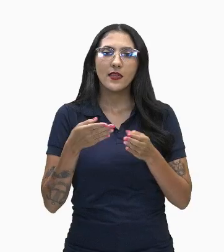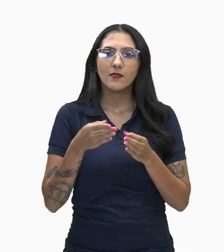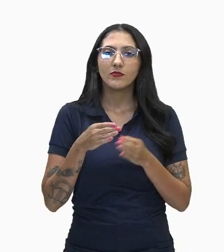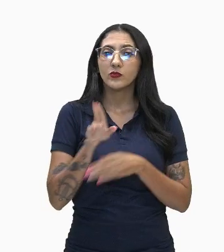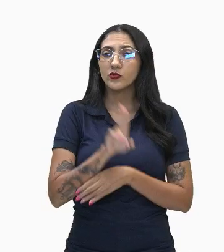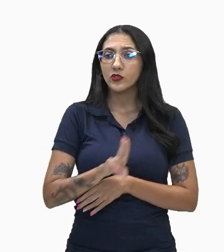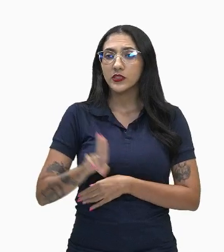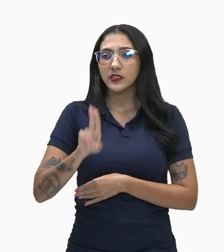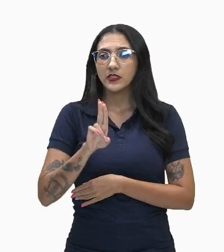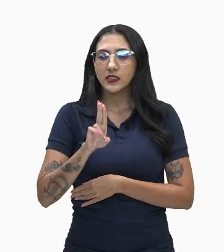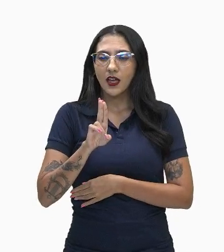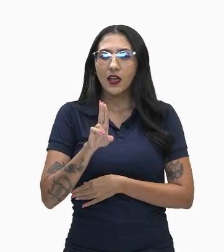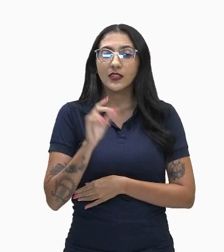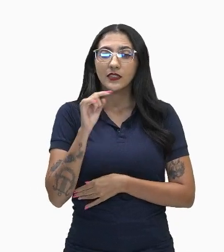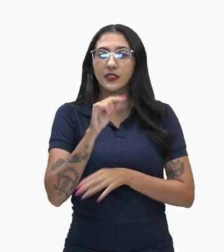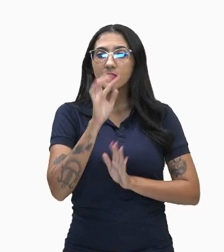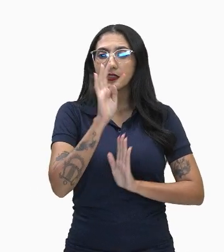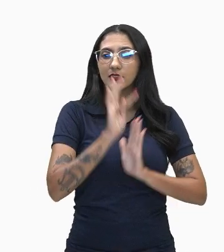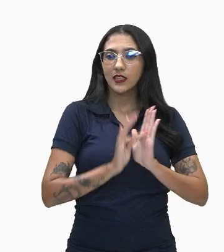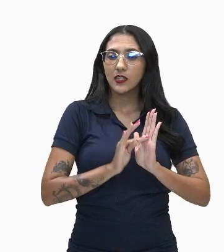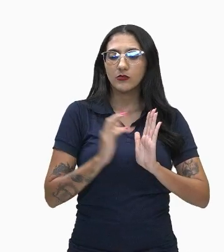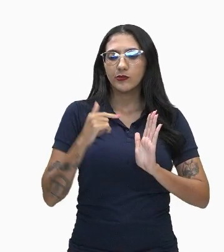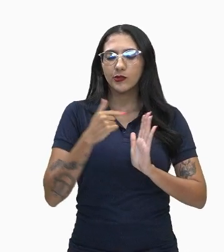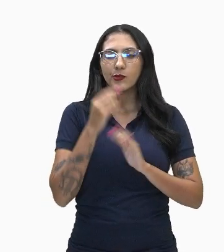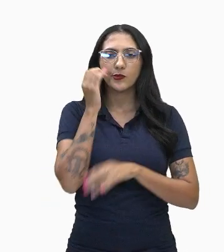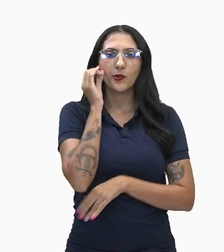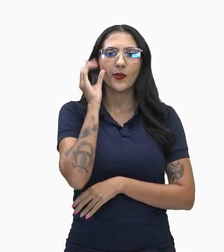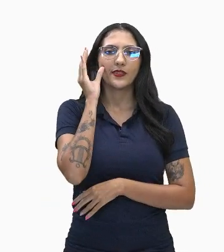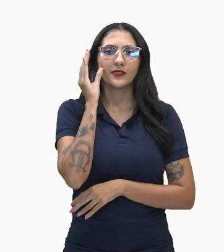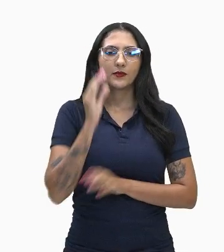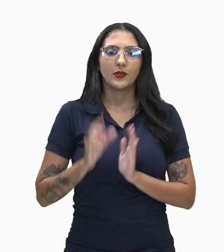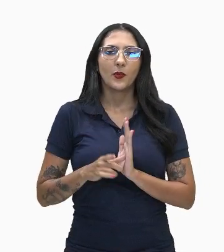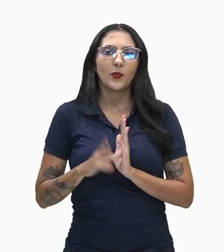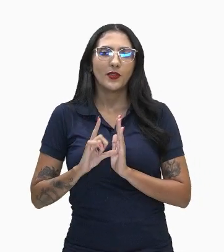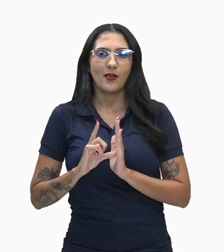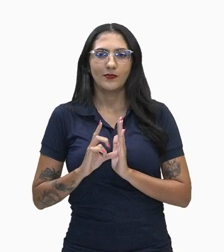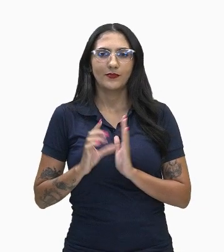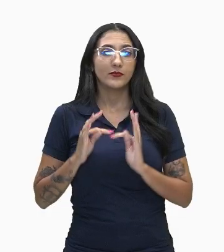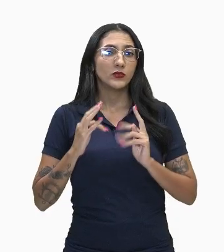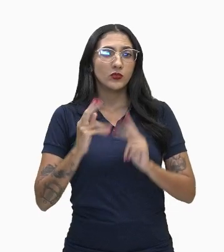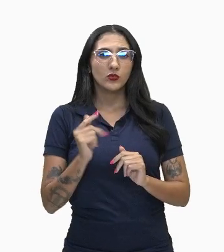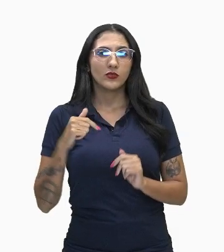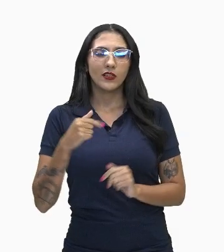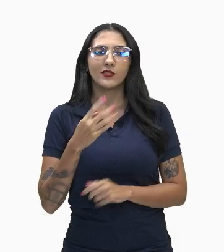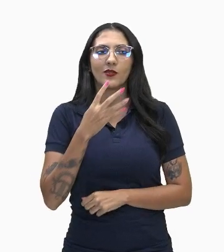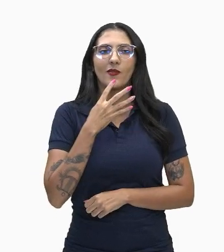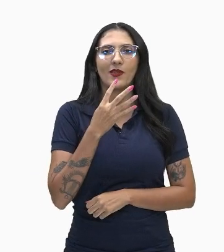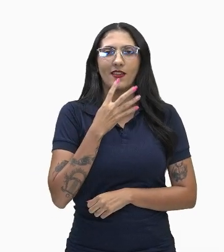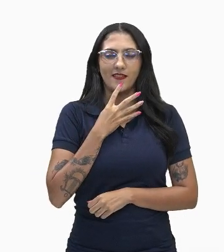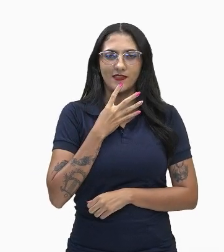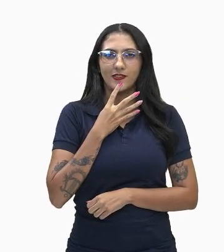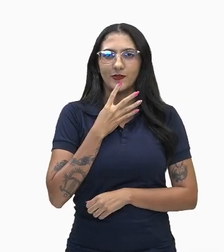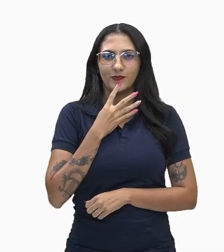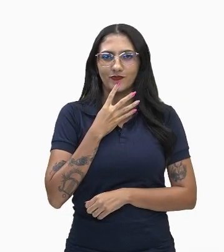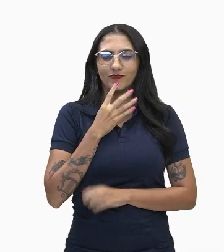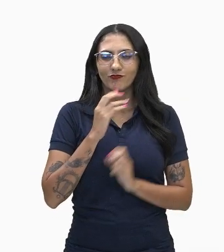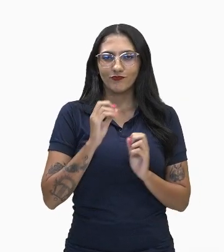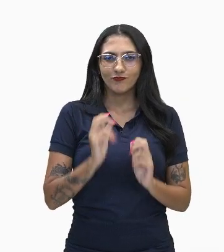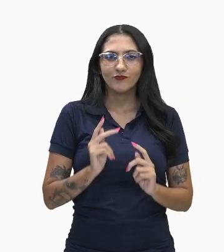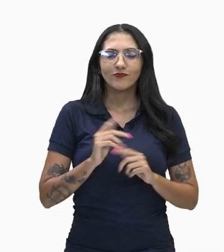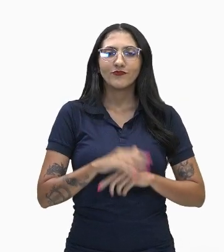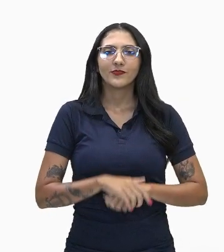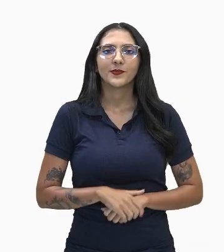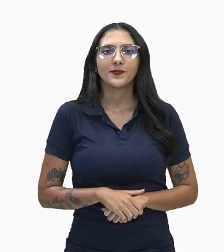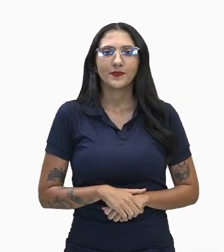texto todo o conhecimento de vocês, tá bom? Conhecimento prévio, tudo o que vocês sabem da língua inglesa, ok? Vou voltar para